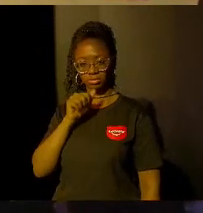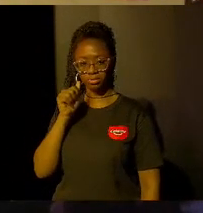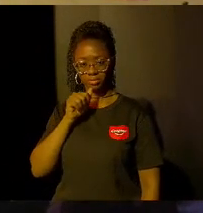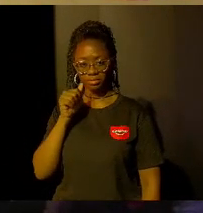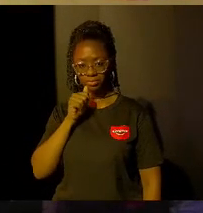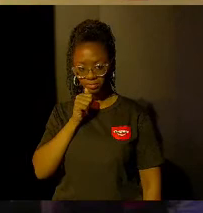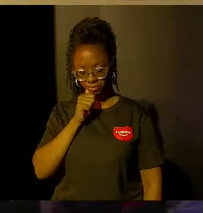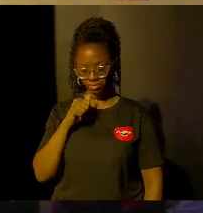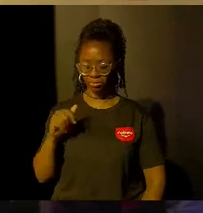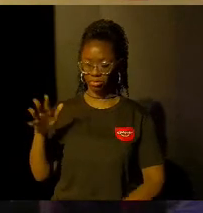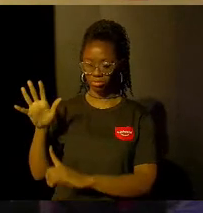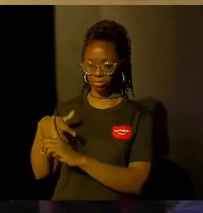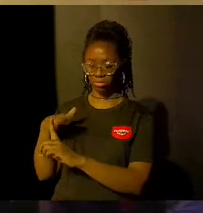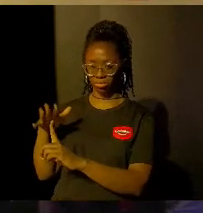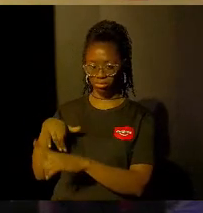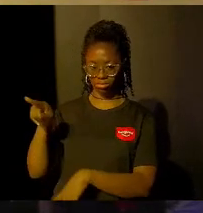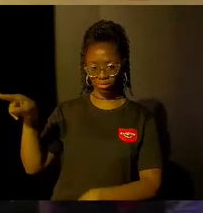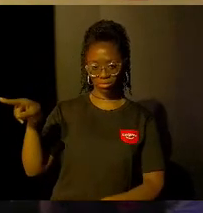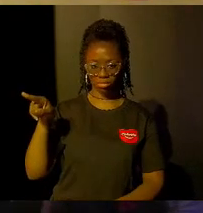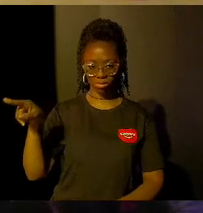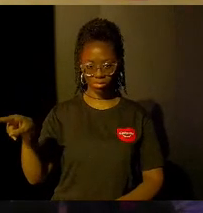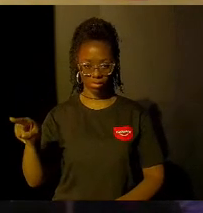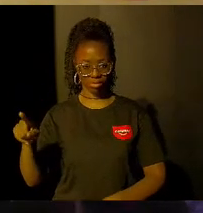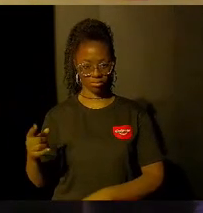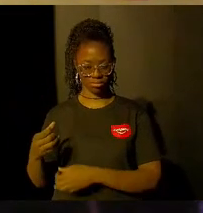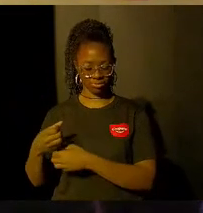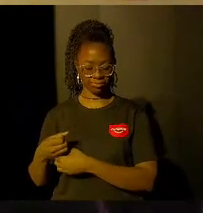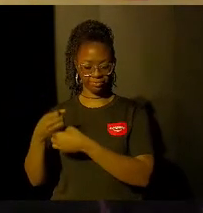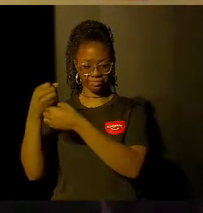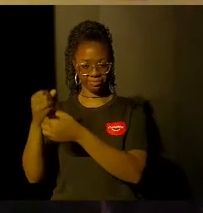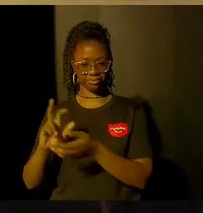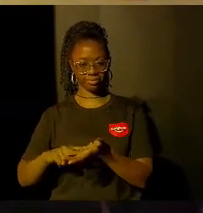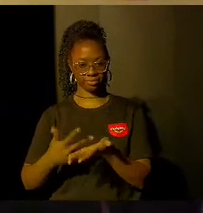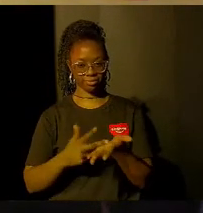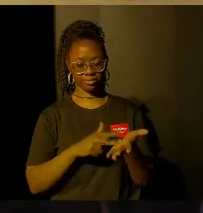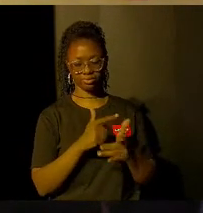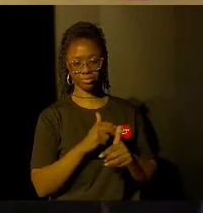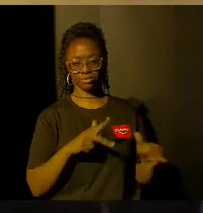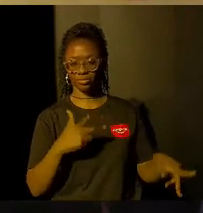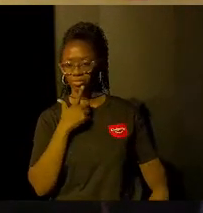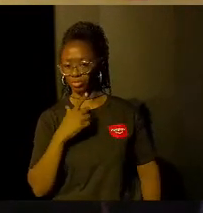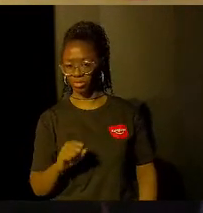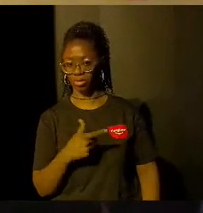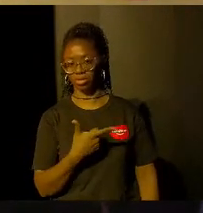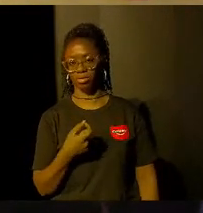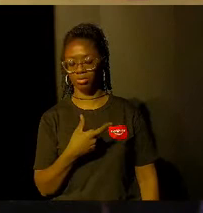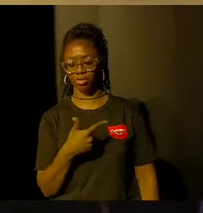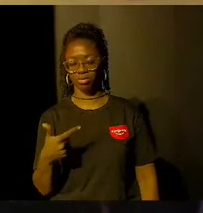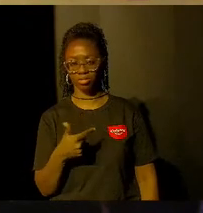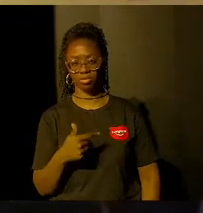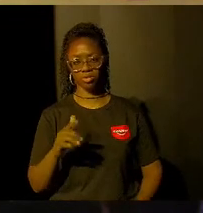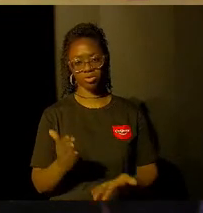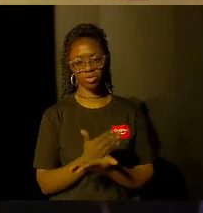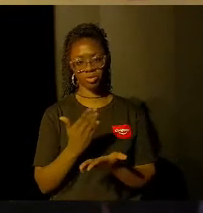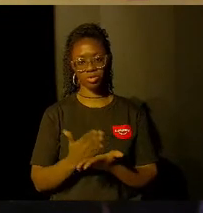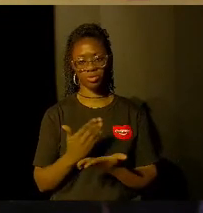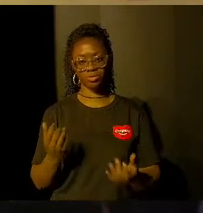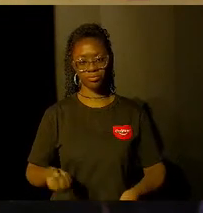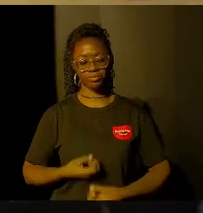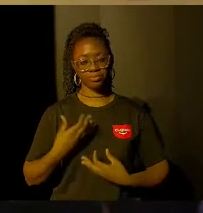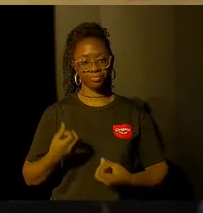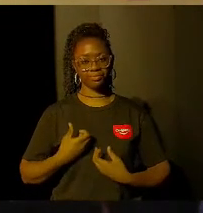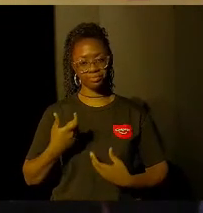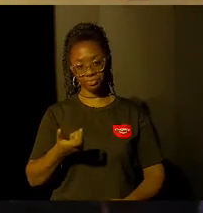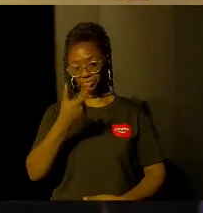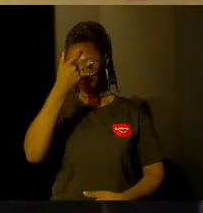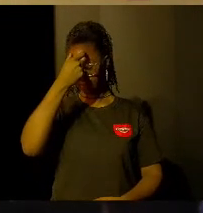dublinter está traduzido para várias línguas em 2022 seu livro de poesia memórias